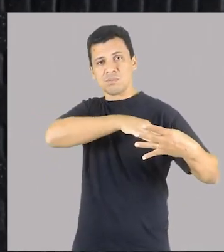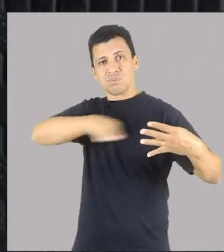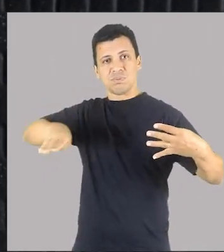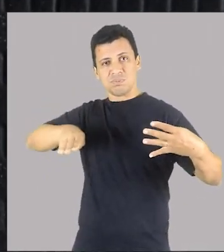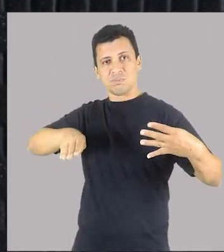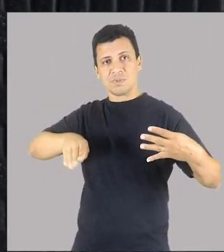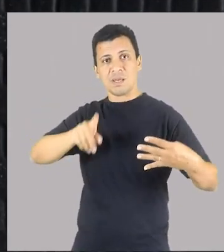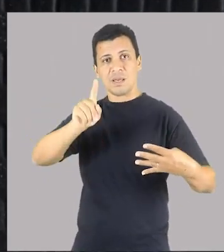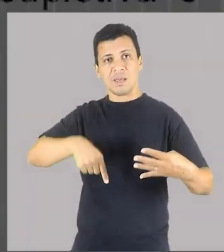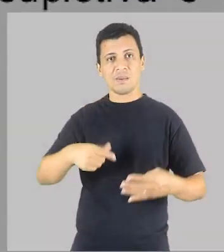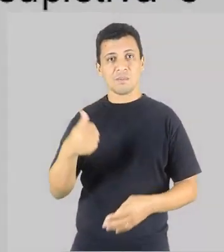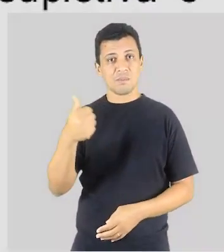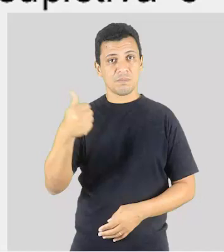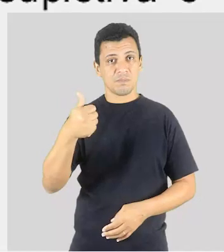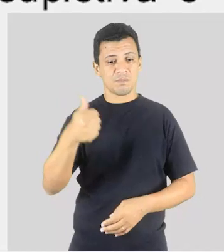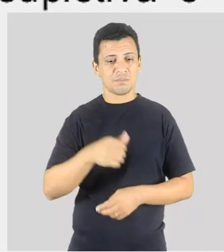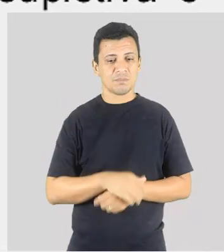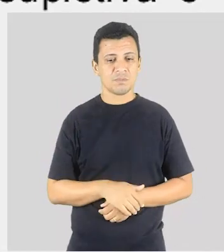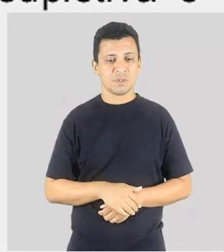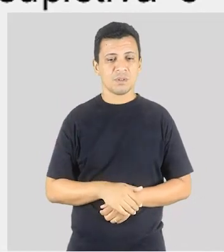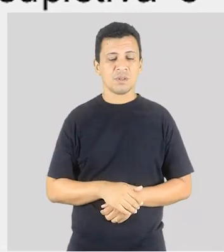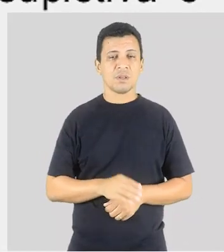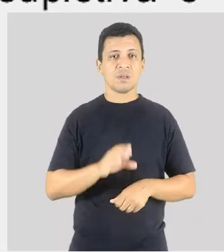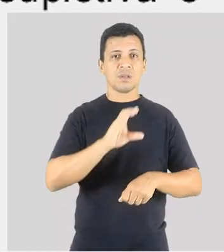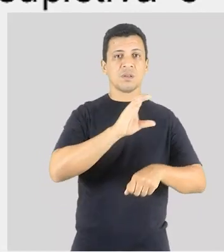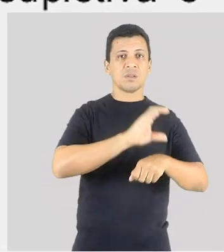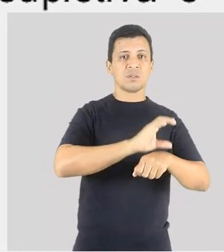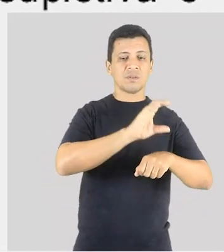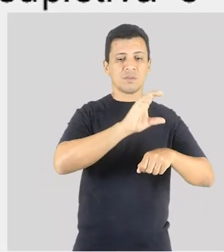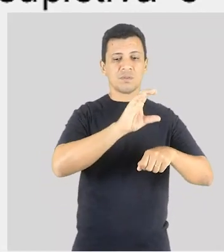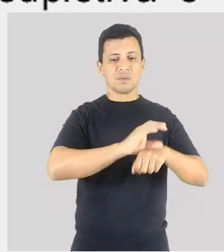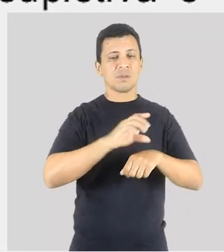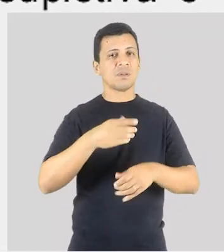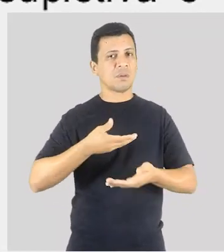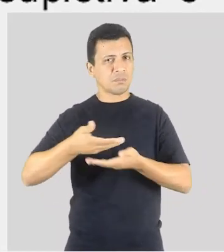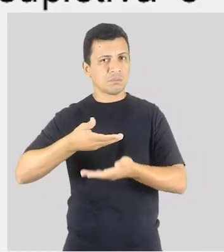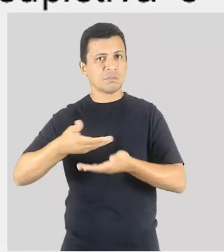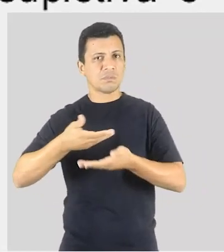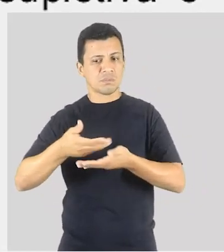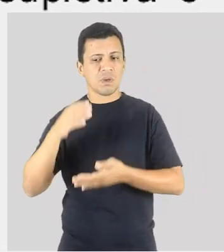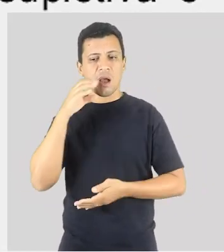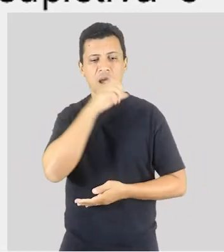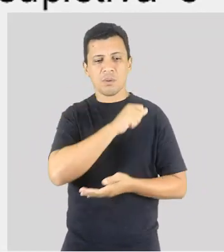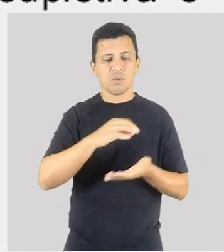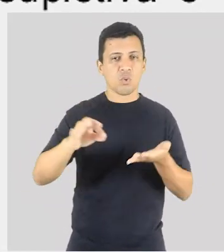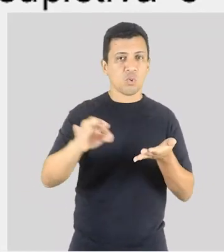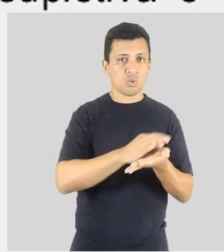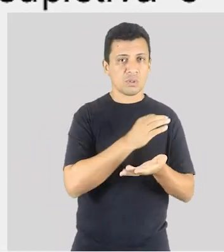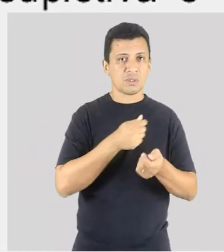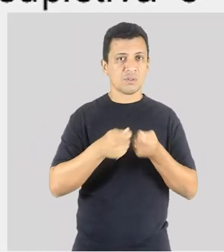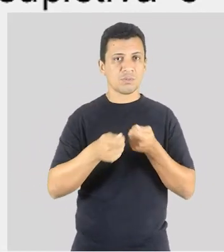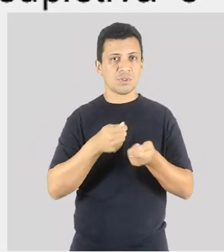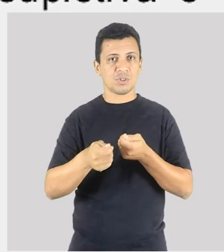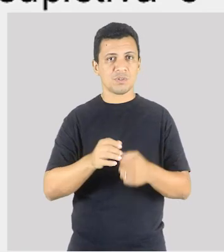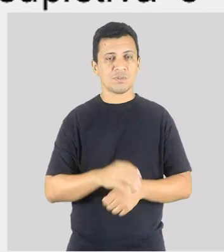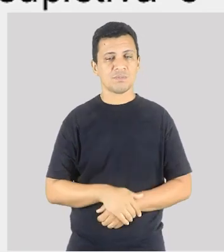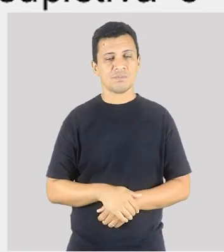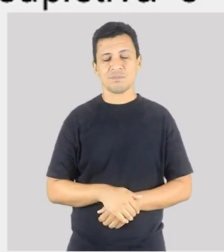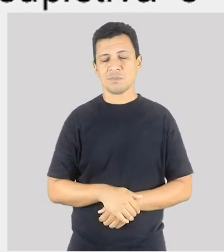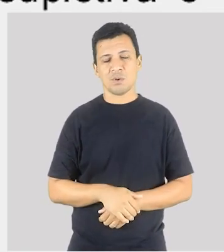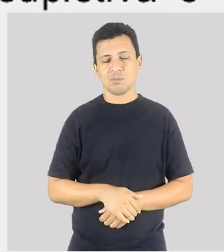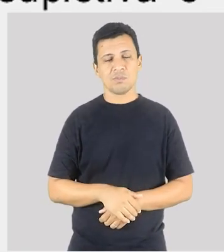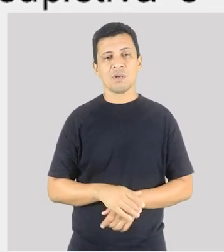primárias, lembrem-se disso. O Código Civil tem aplicação imediata nos contratos administrativos. Não, a lei